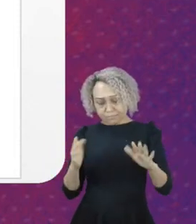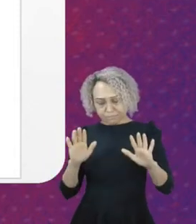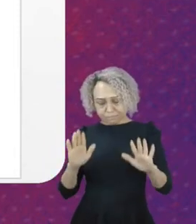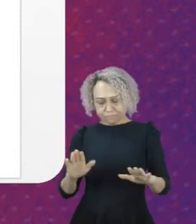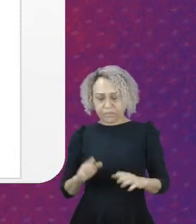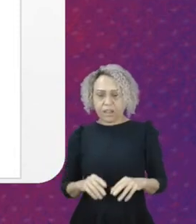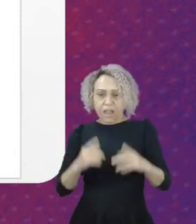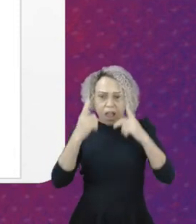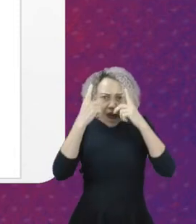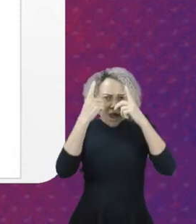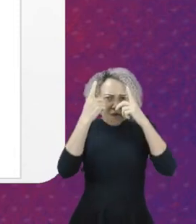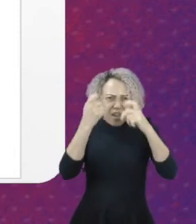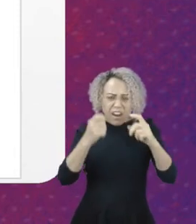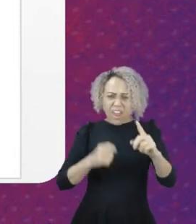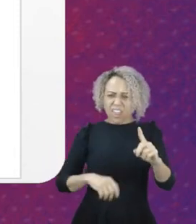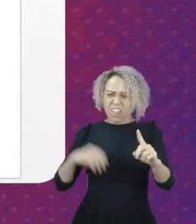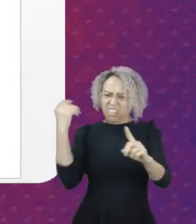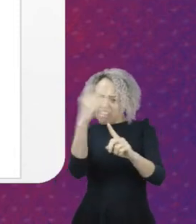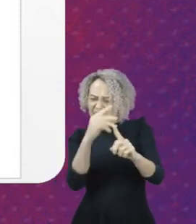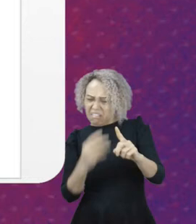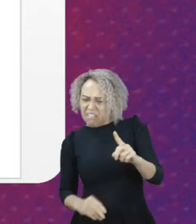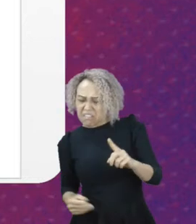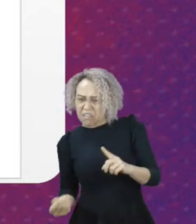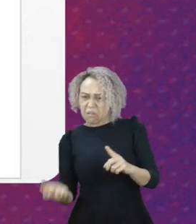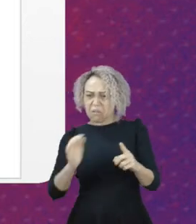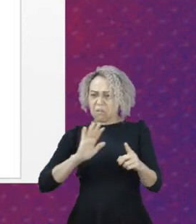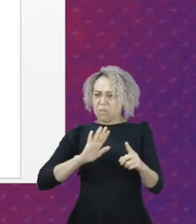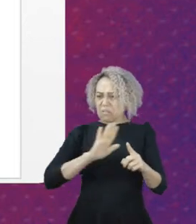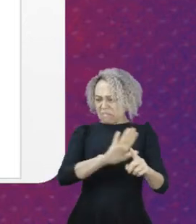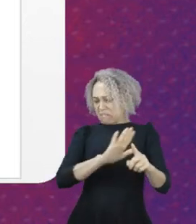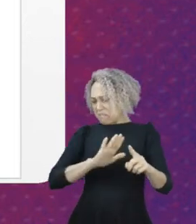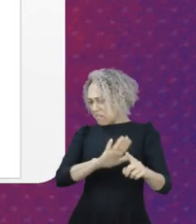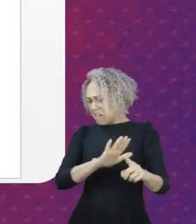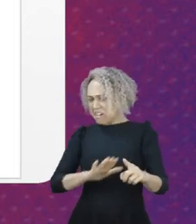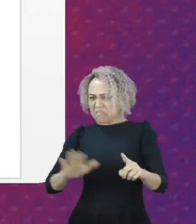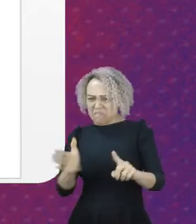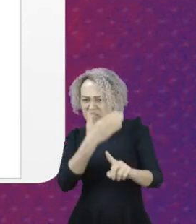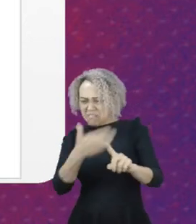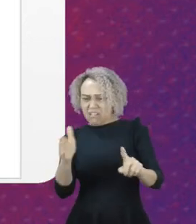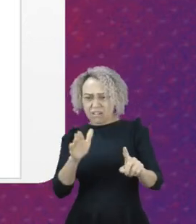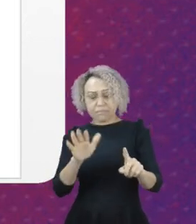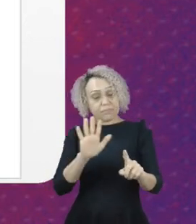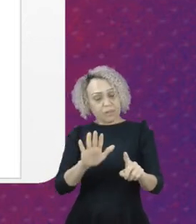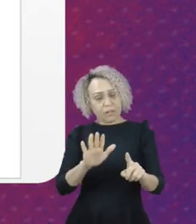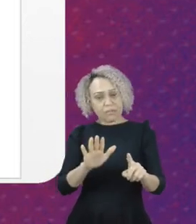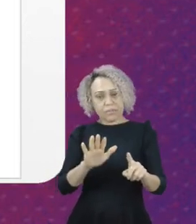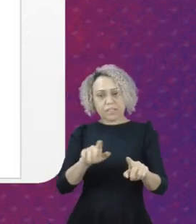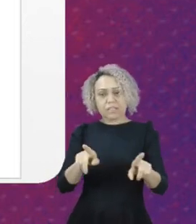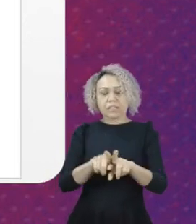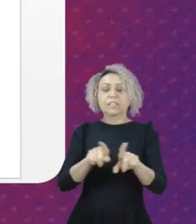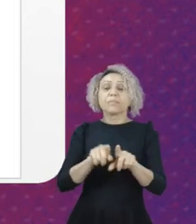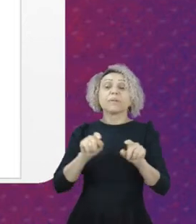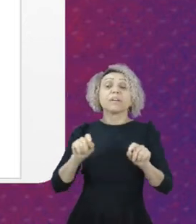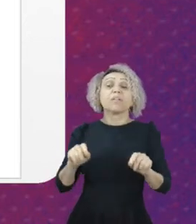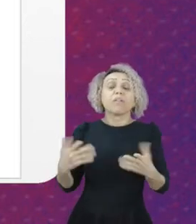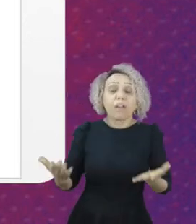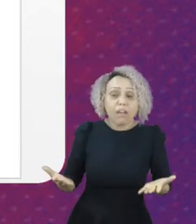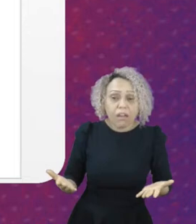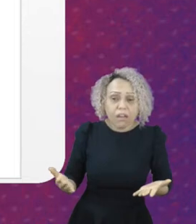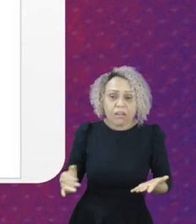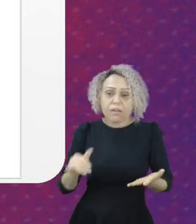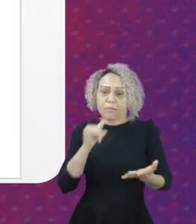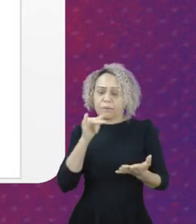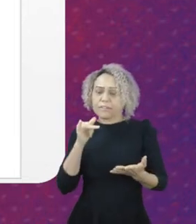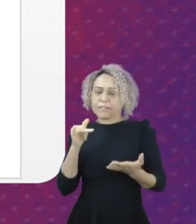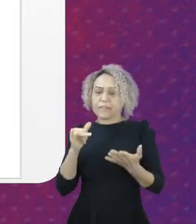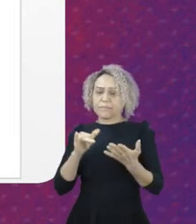somente tapas, chutes e empurrões, como a gente costuma ver, mas ela envolve também outras situações, como